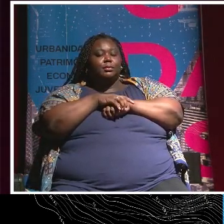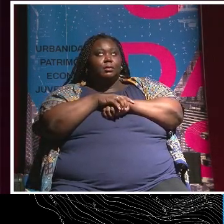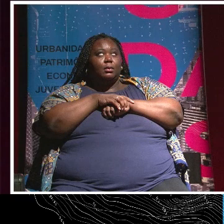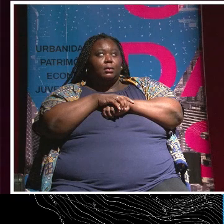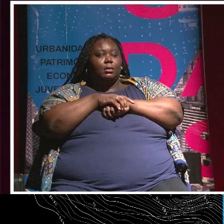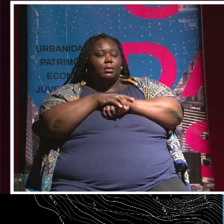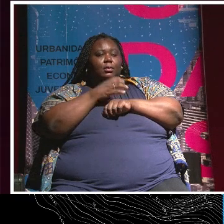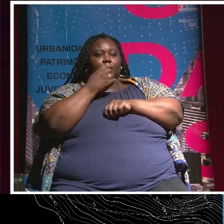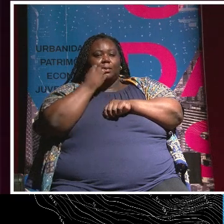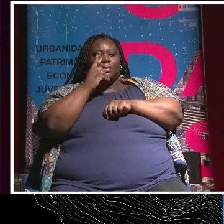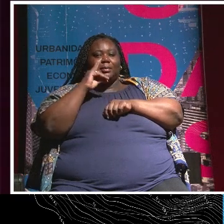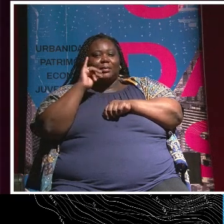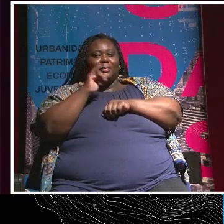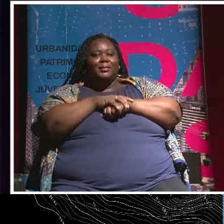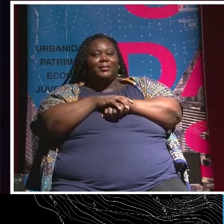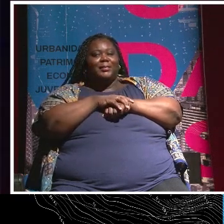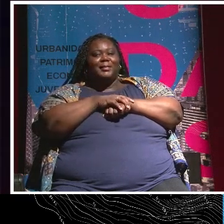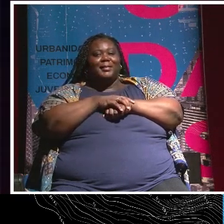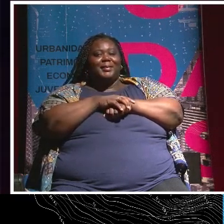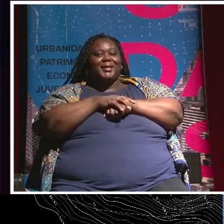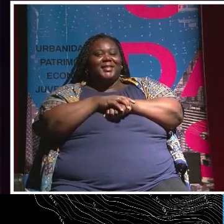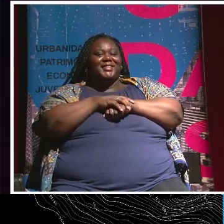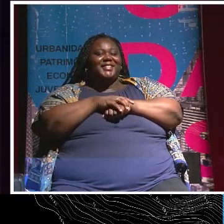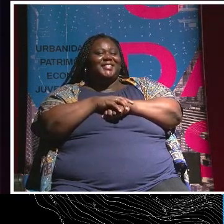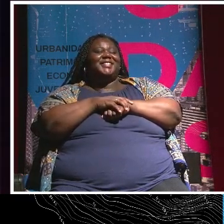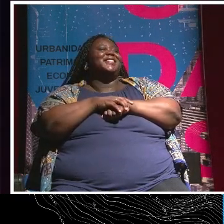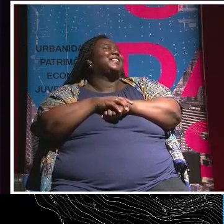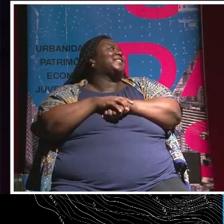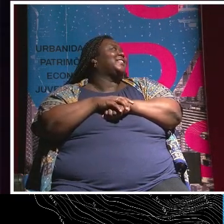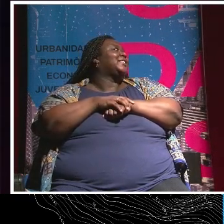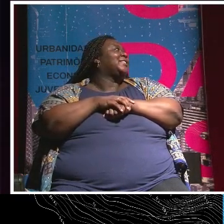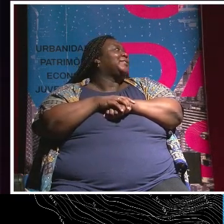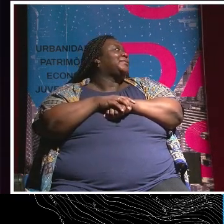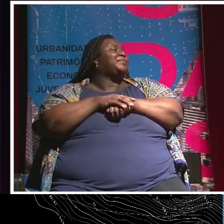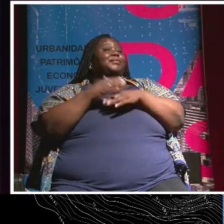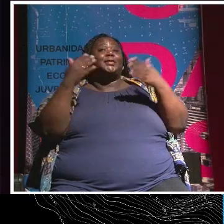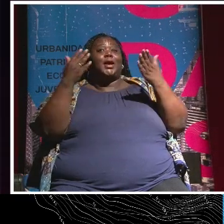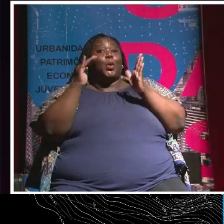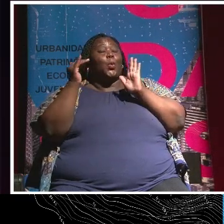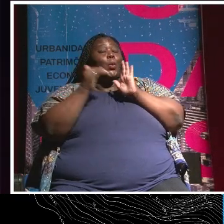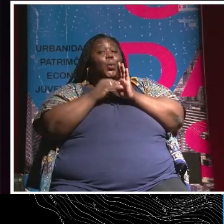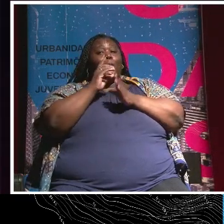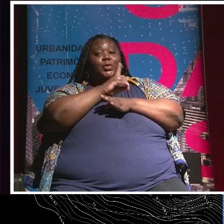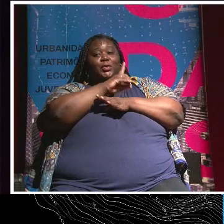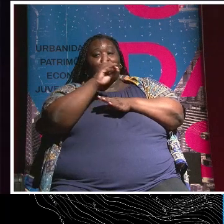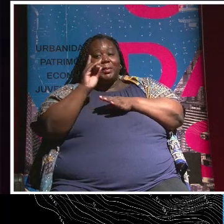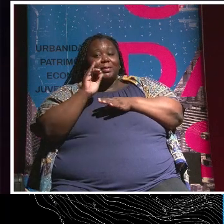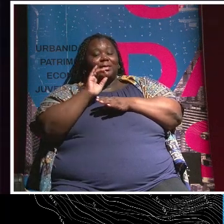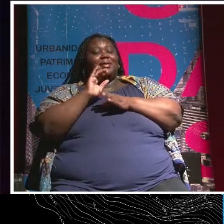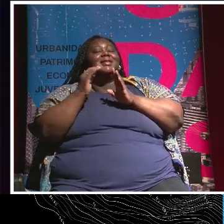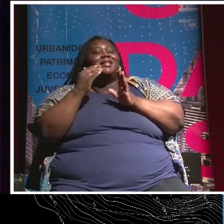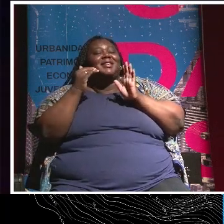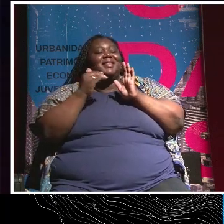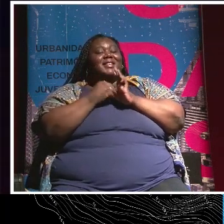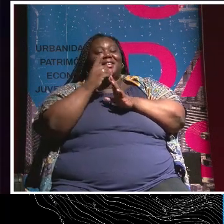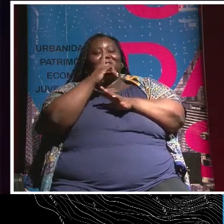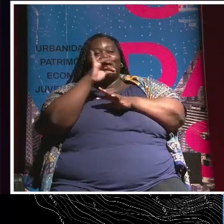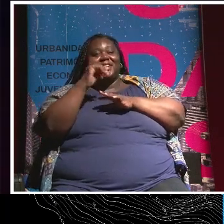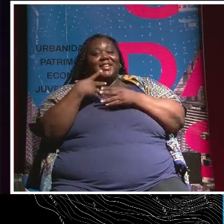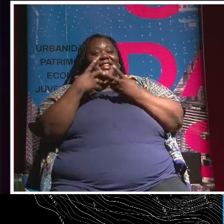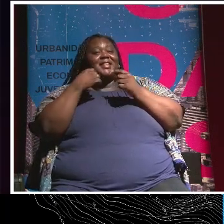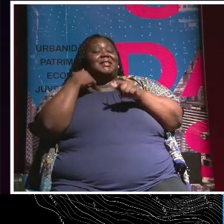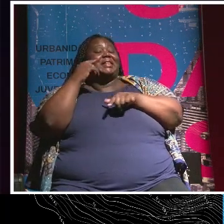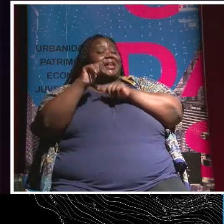É isso, gente. Então, esse é o último dia, né? Foi uma jornada, tem sido uma jornada muito